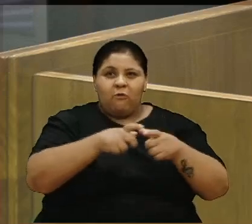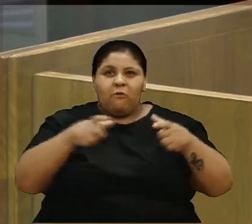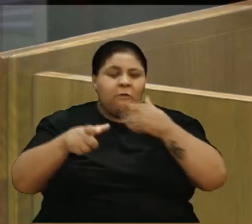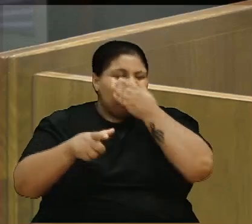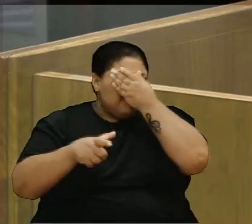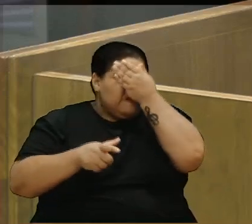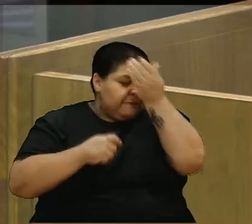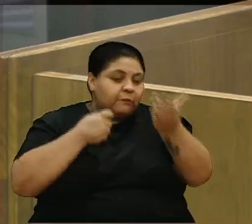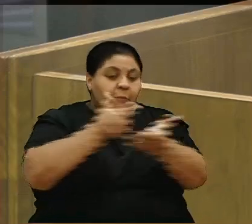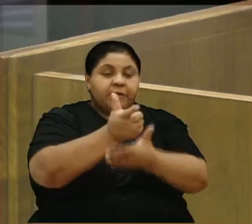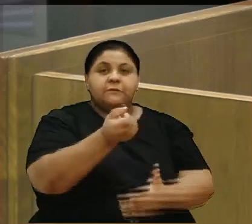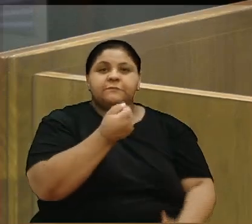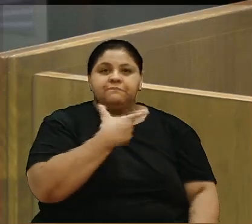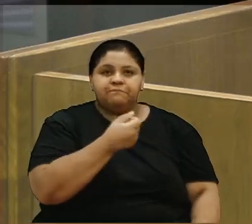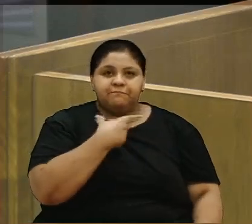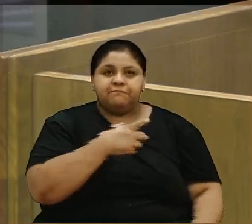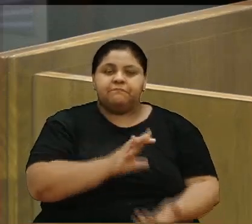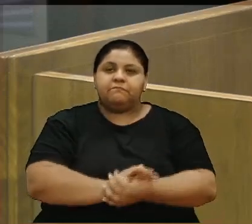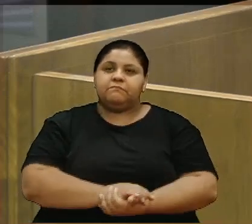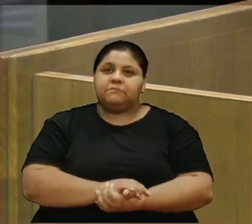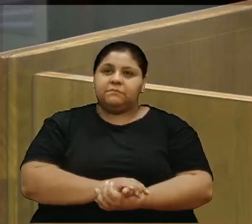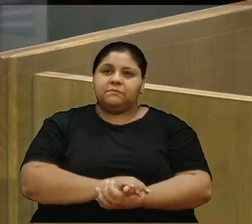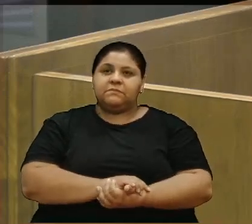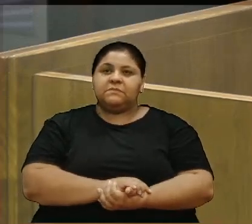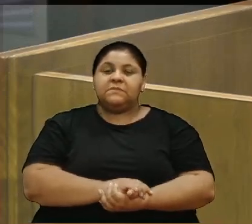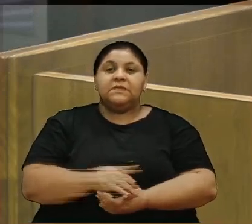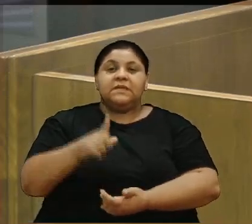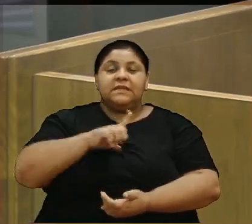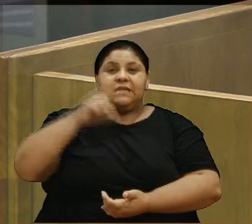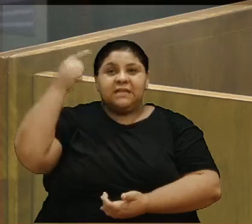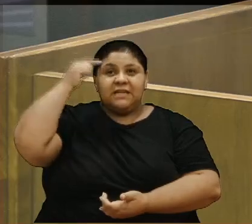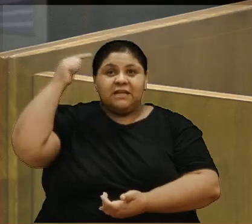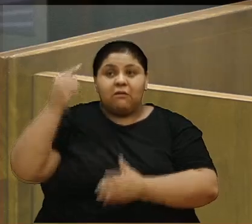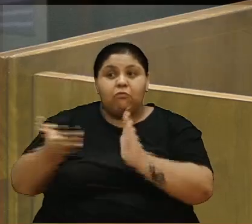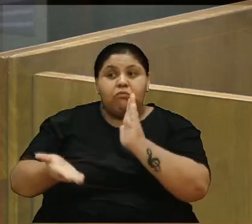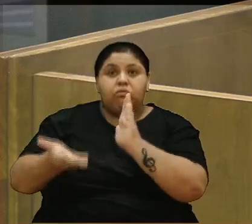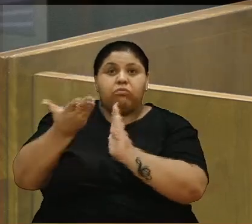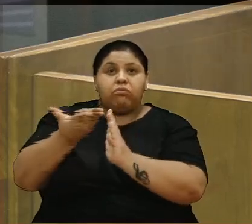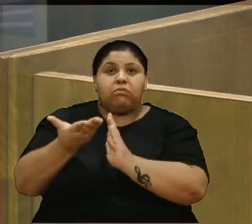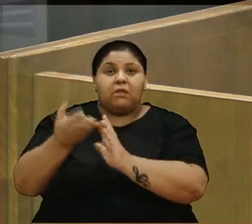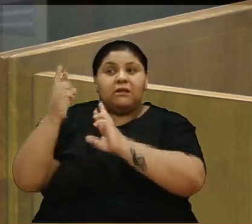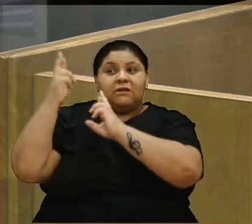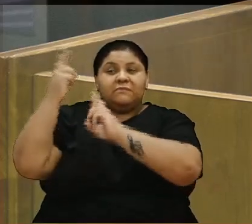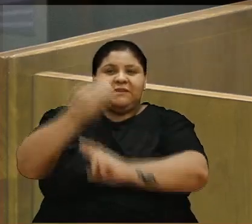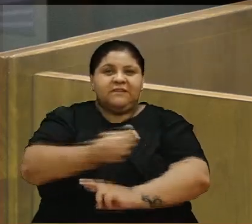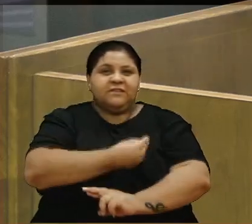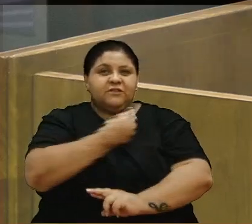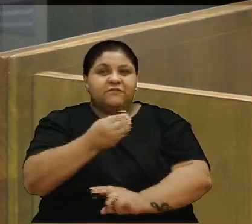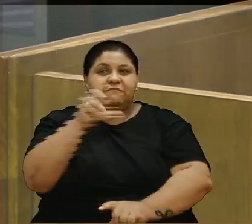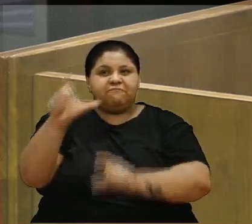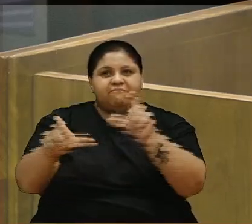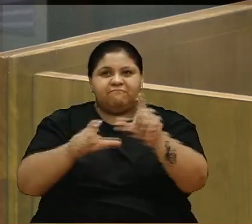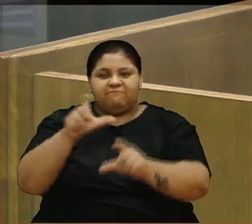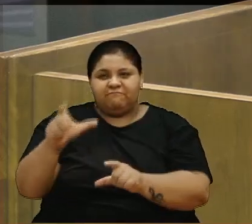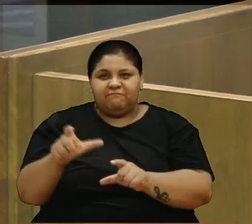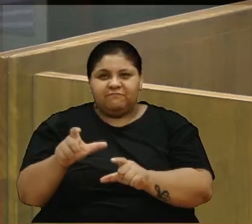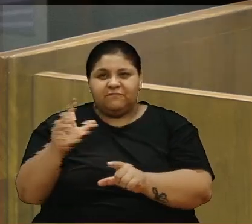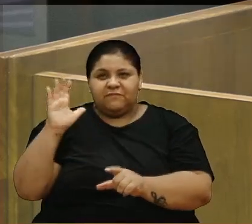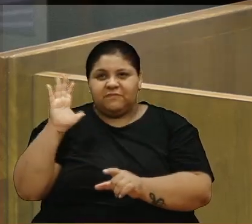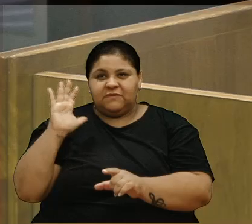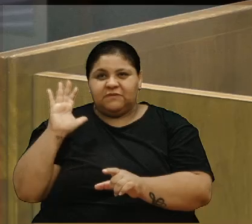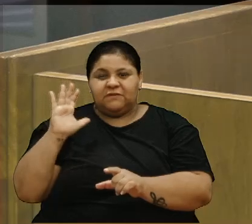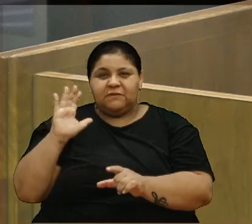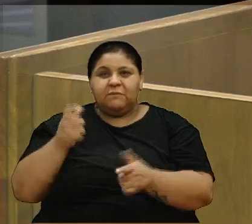comprador de medicamentos. Há que se considerar ainda o aumento da expectativa de vida da população brasileira, que, em decorrência, demandará